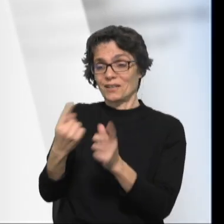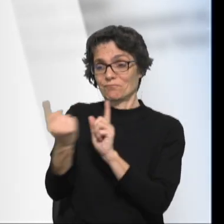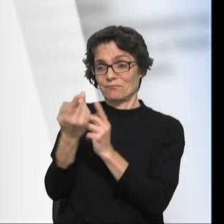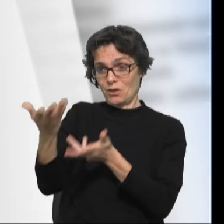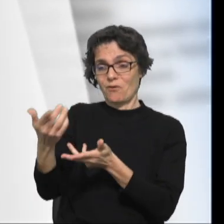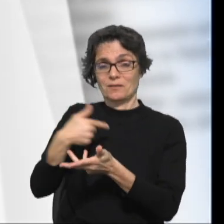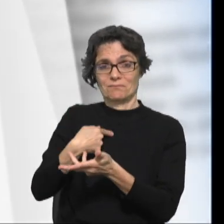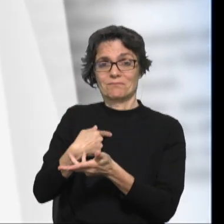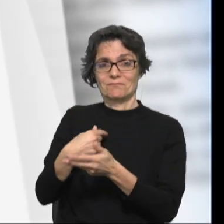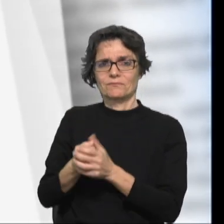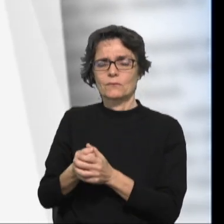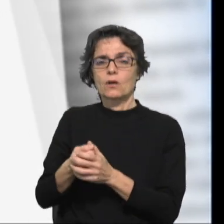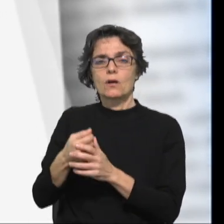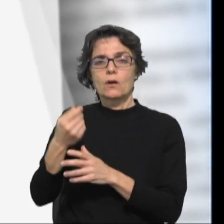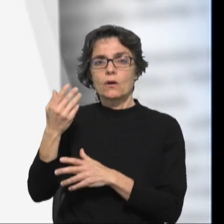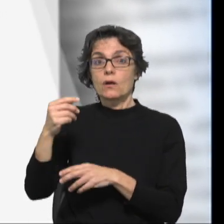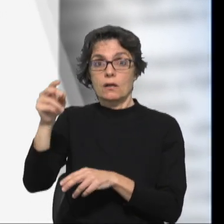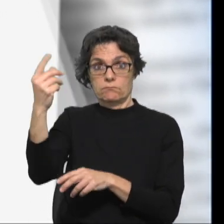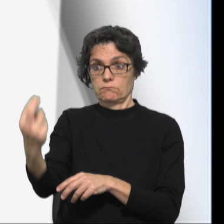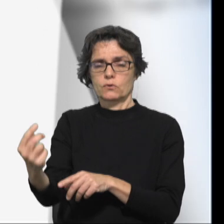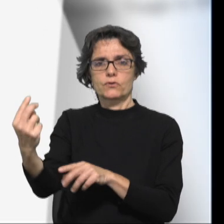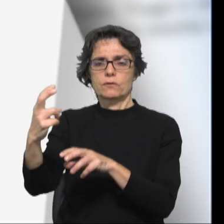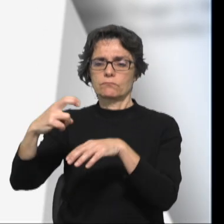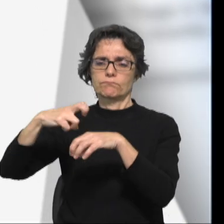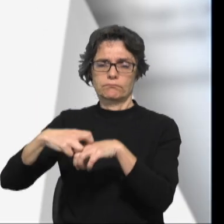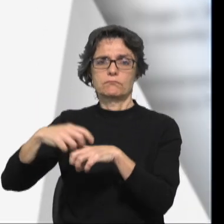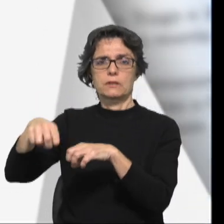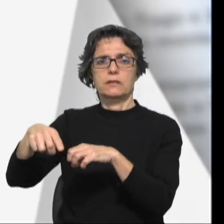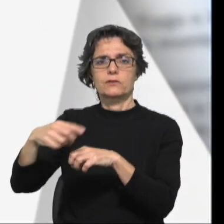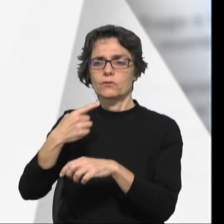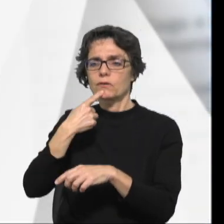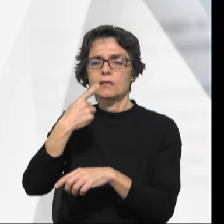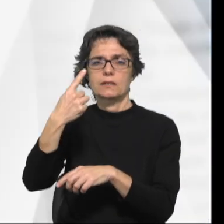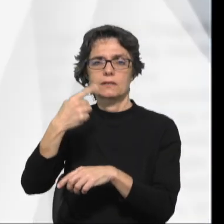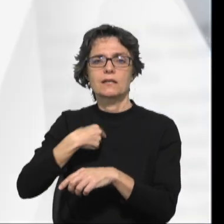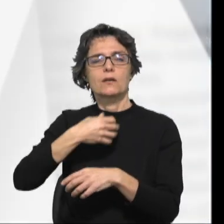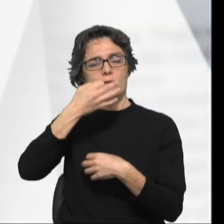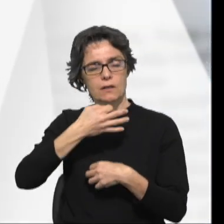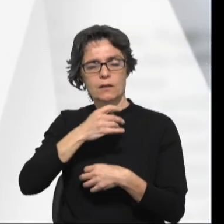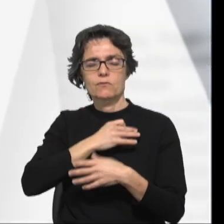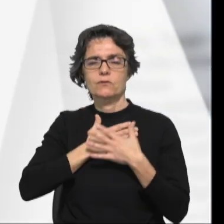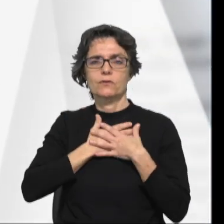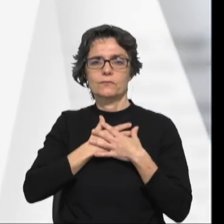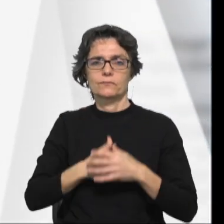contigo. O homem prostrou-se diante de Jesus e exclamou: eu creio, Senhor.